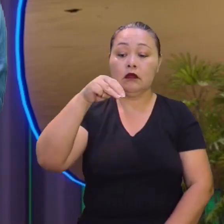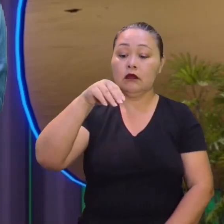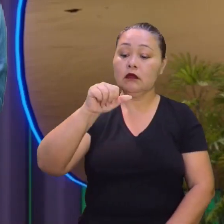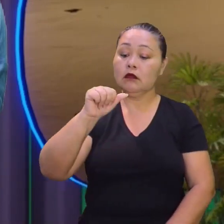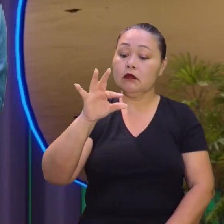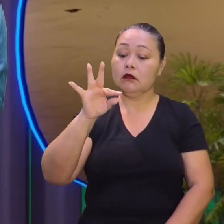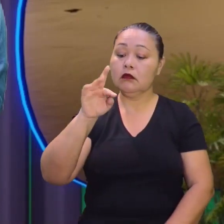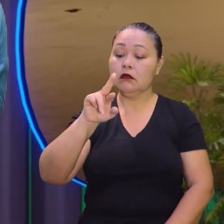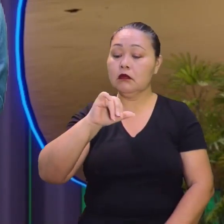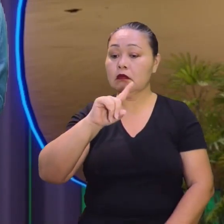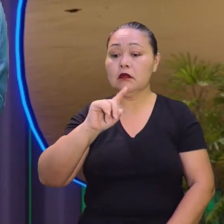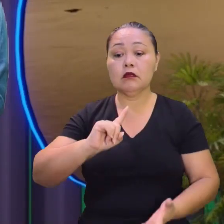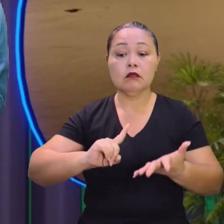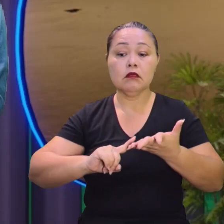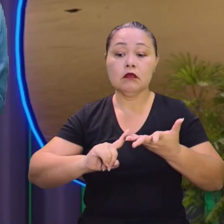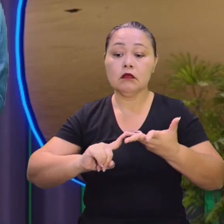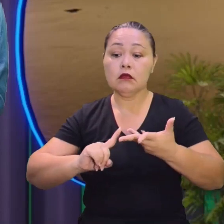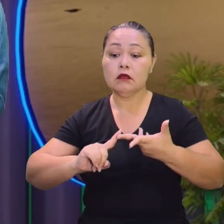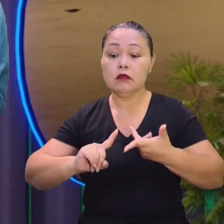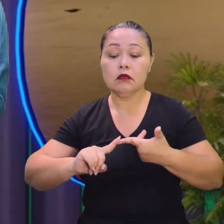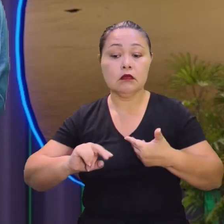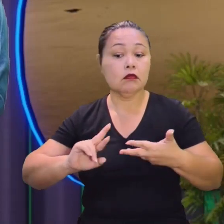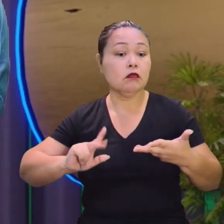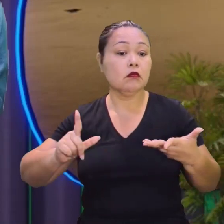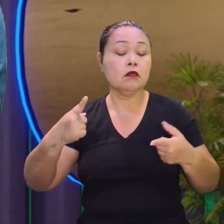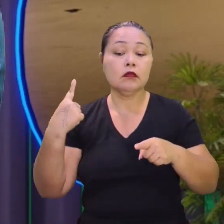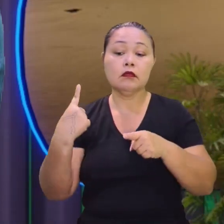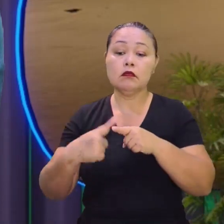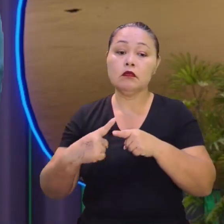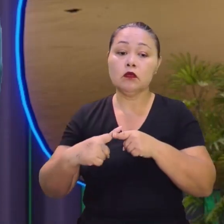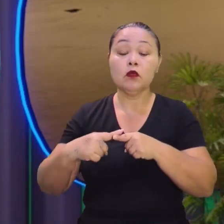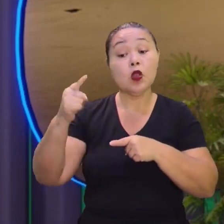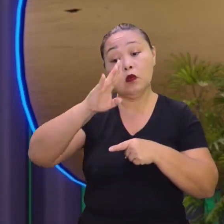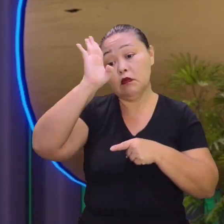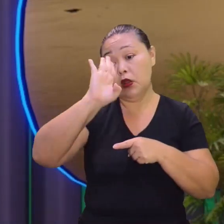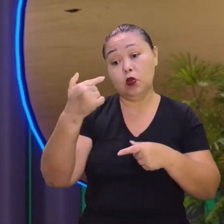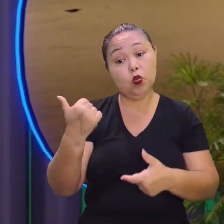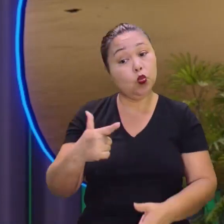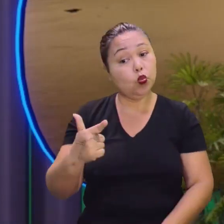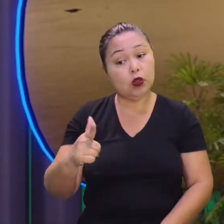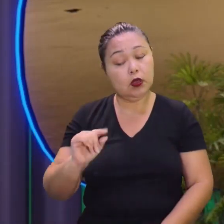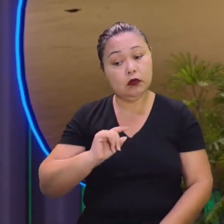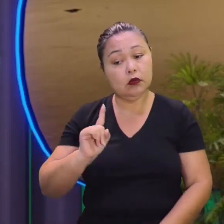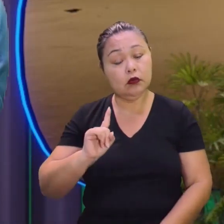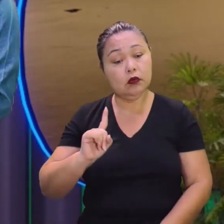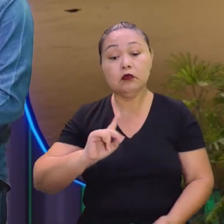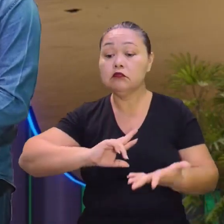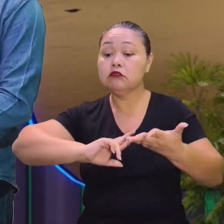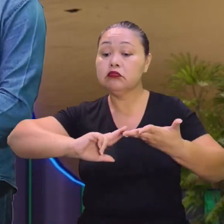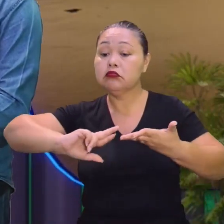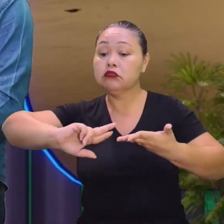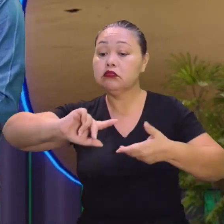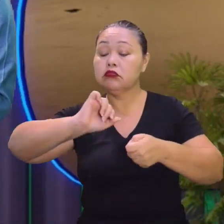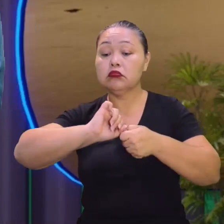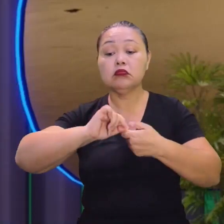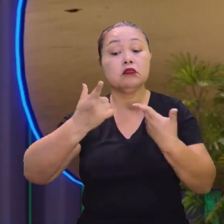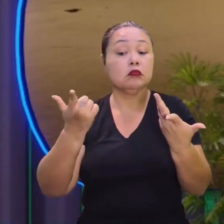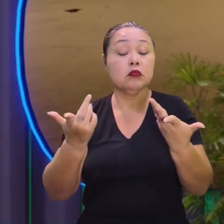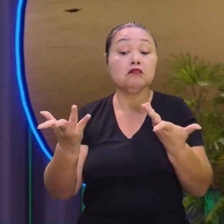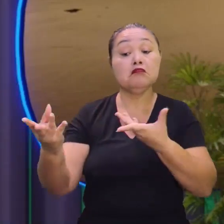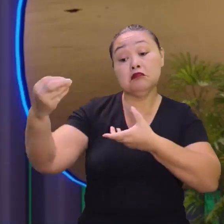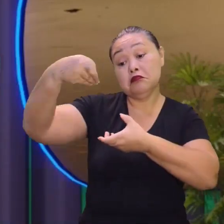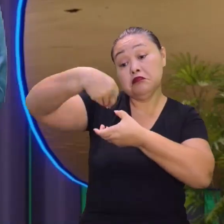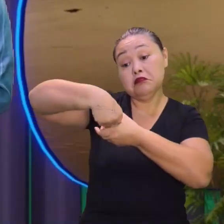de transporte diversificada. Porque nem o Brasil tem essa diversificação de transporte e Rondônia